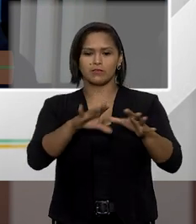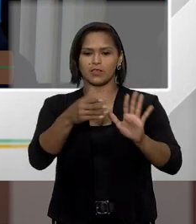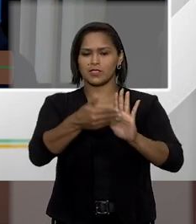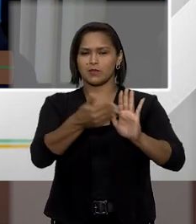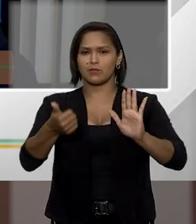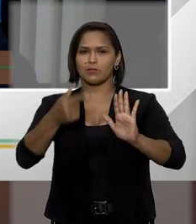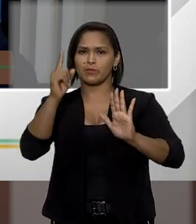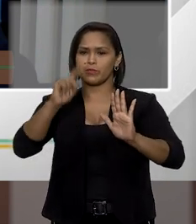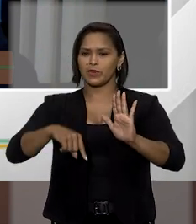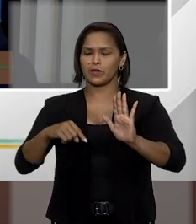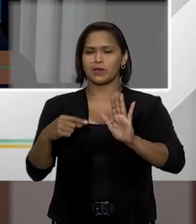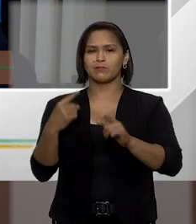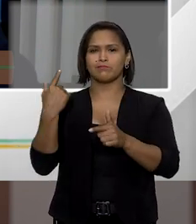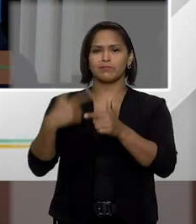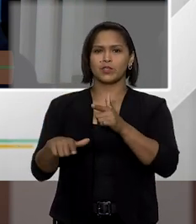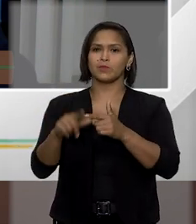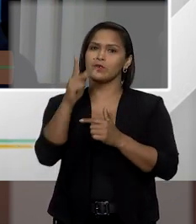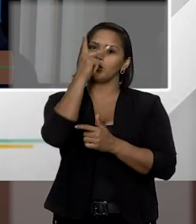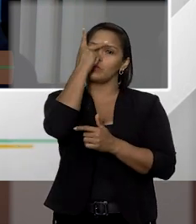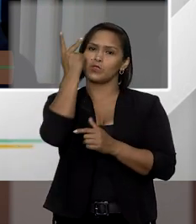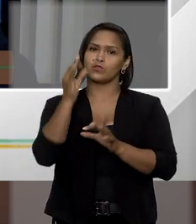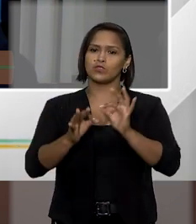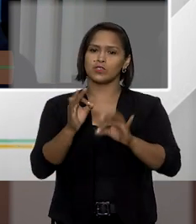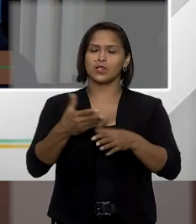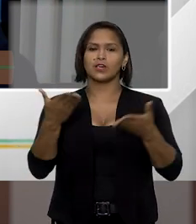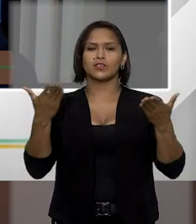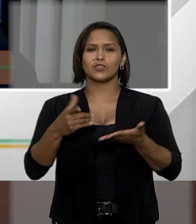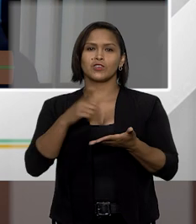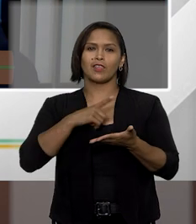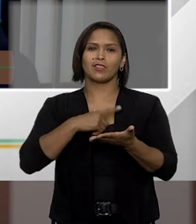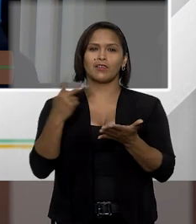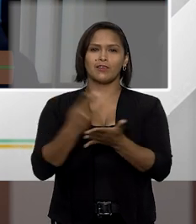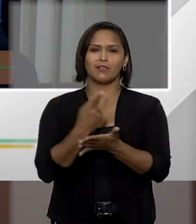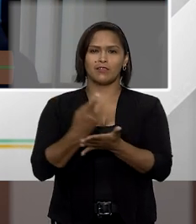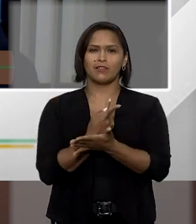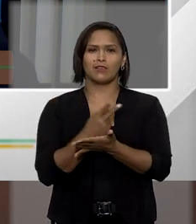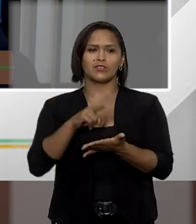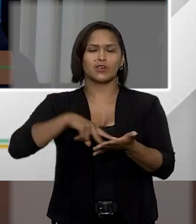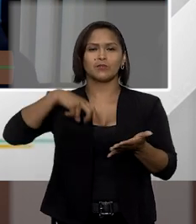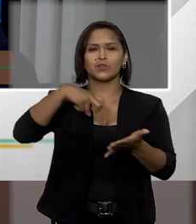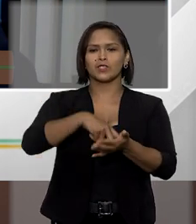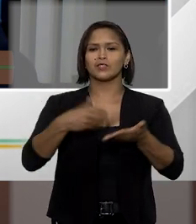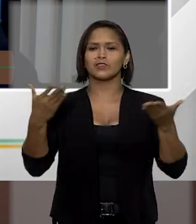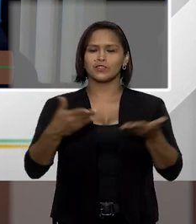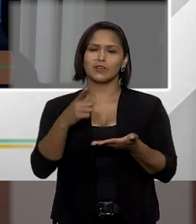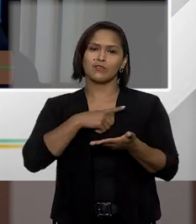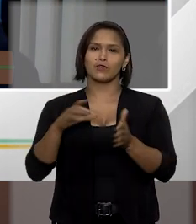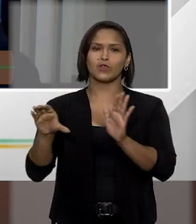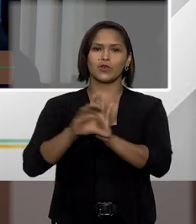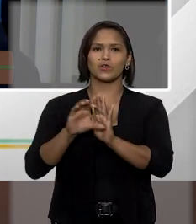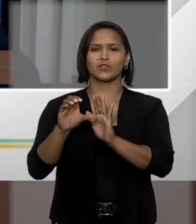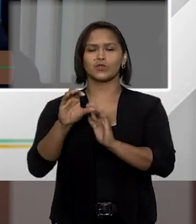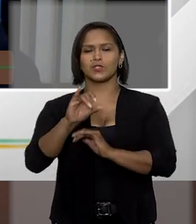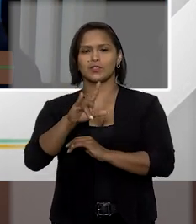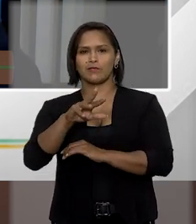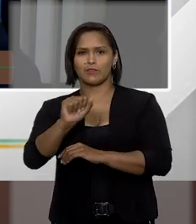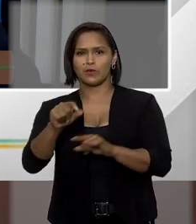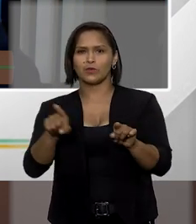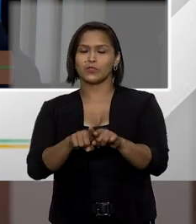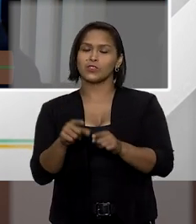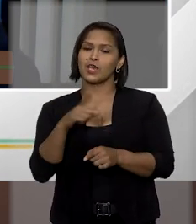dissolvida compulsoriamente é uma pessoa jurídica que já tem objeto ilícito. E isso já sempre foi previsto no Código Civil, né? Porque uma